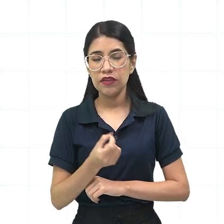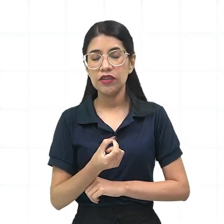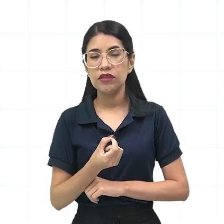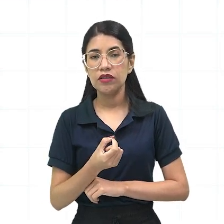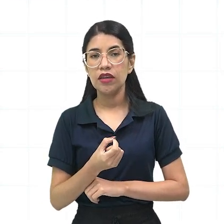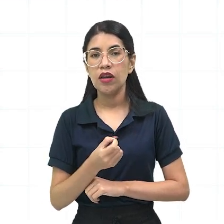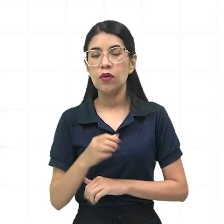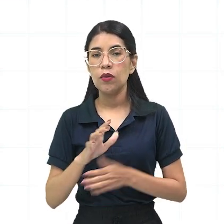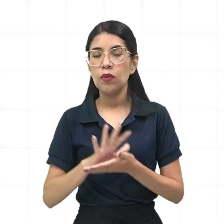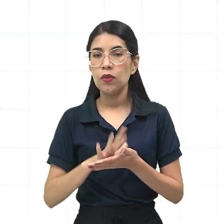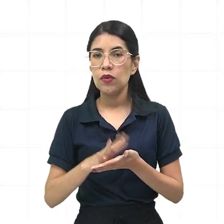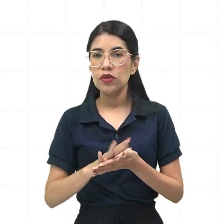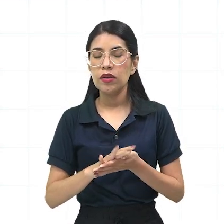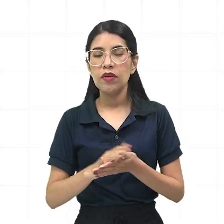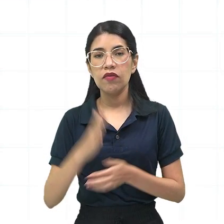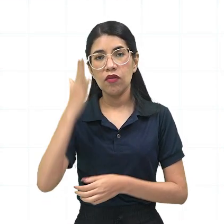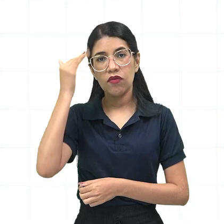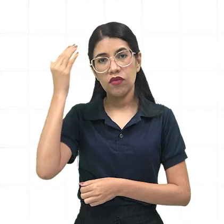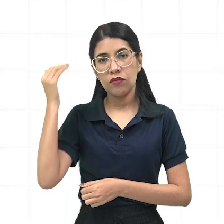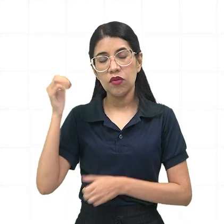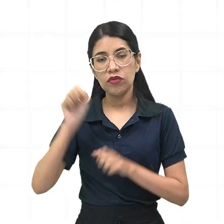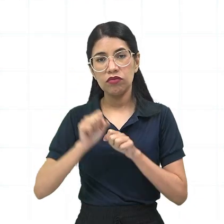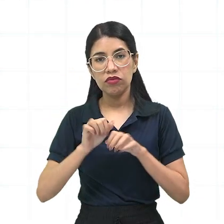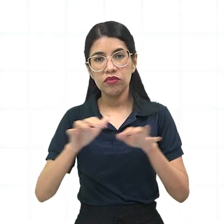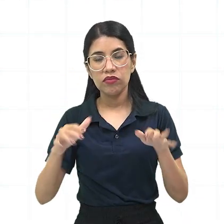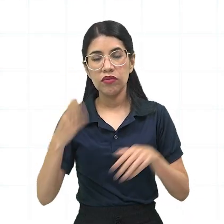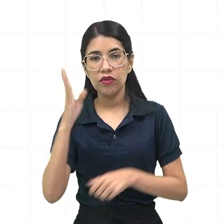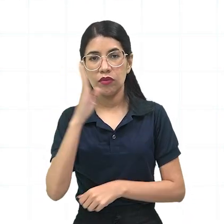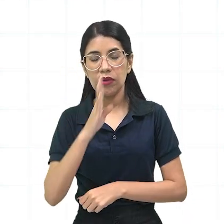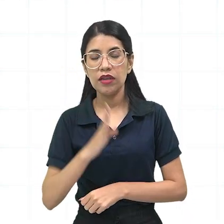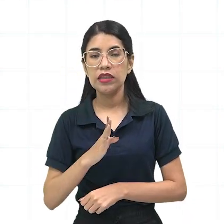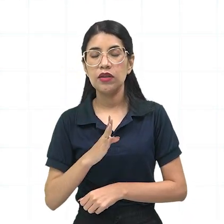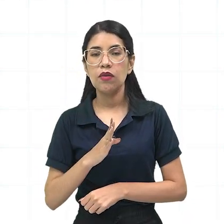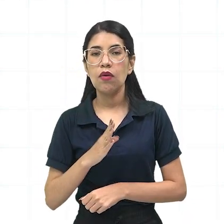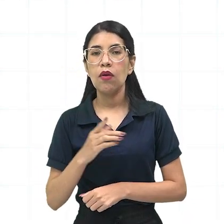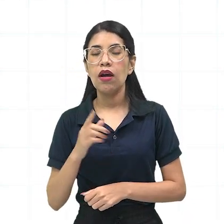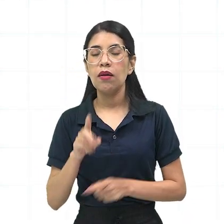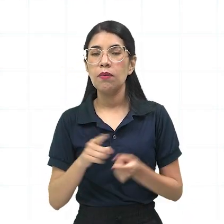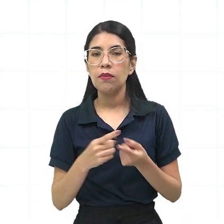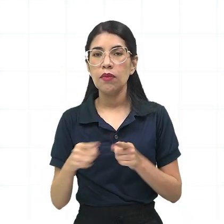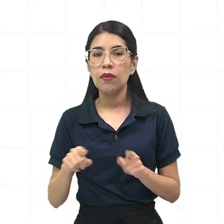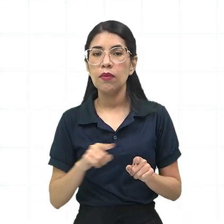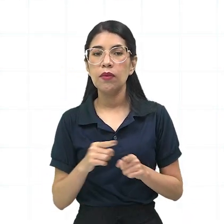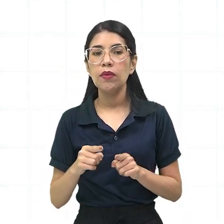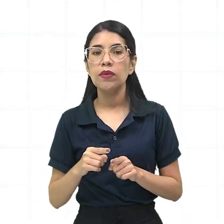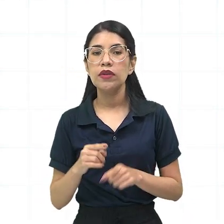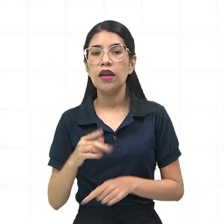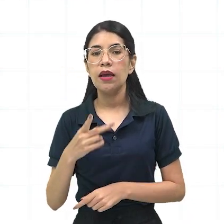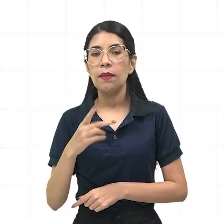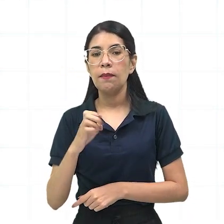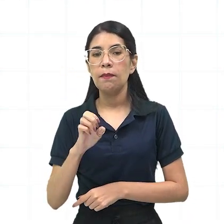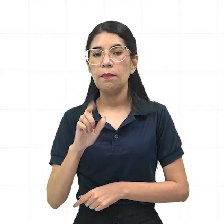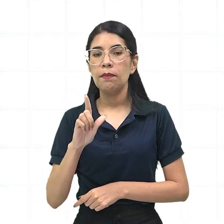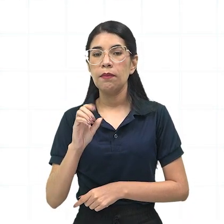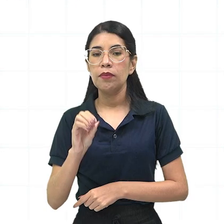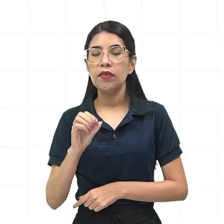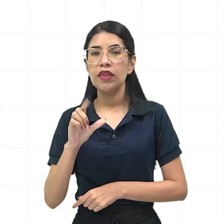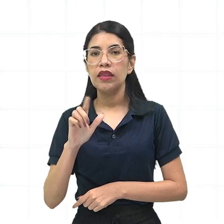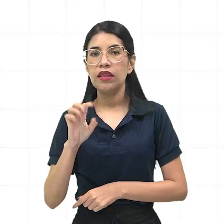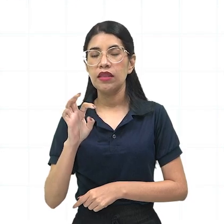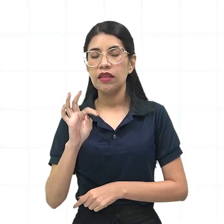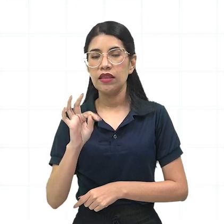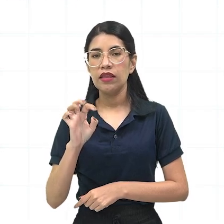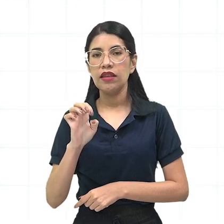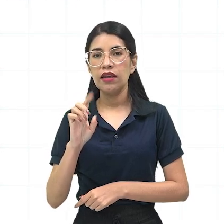tornou mais conhecido no Brasil com o sucesso da música como Pelo Telefone, considerada a